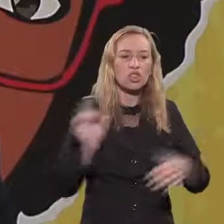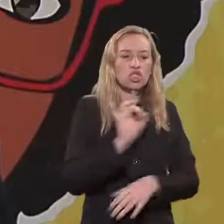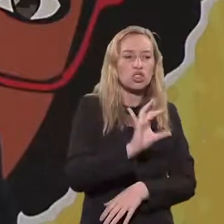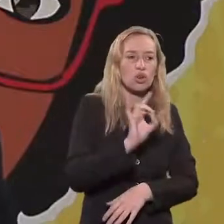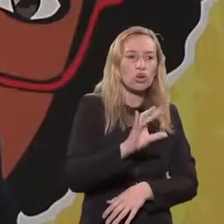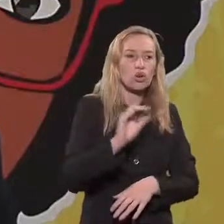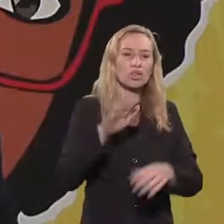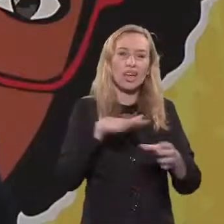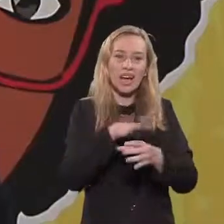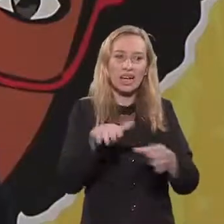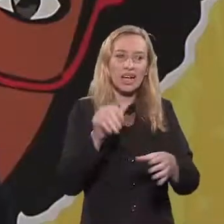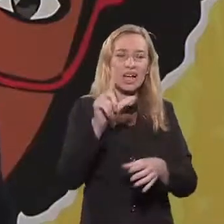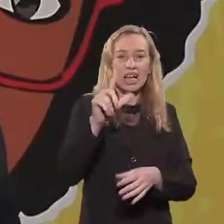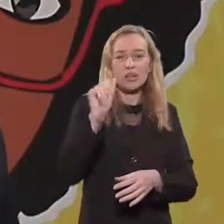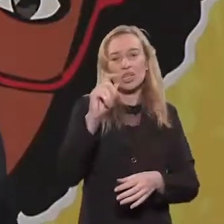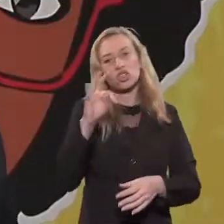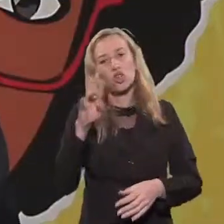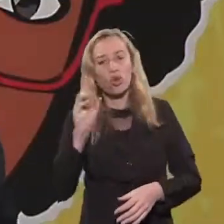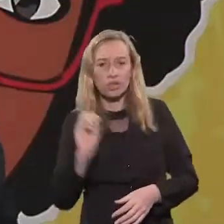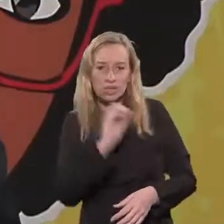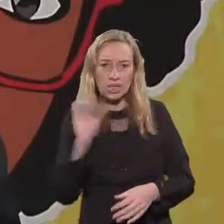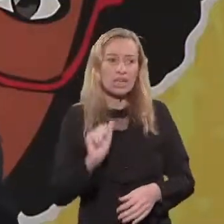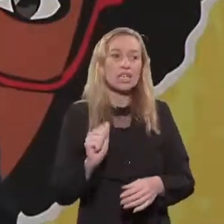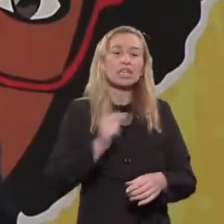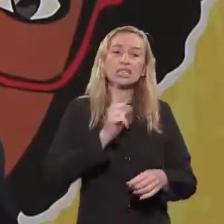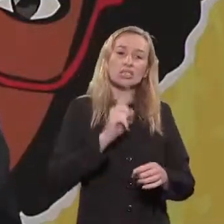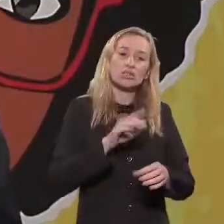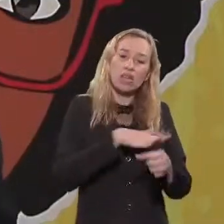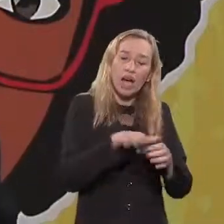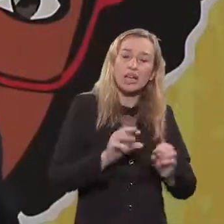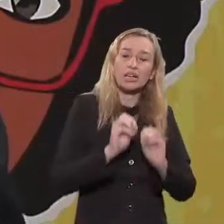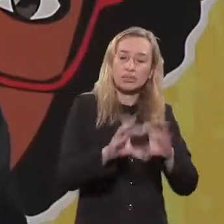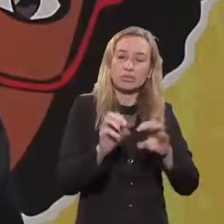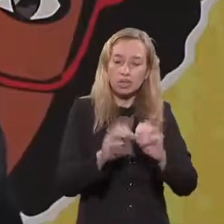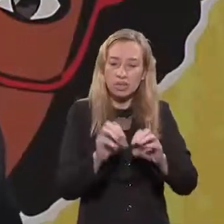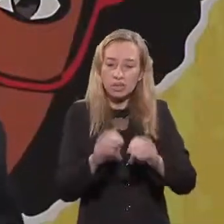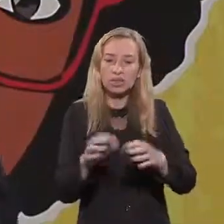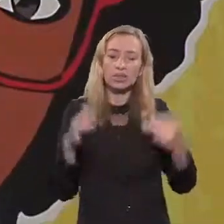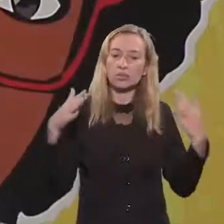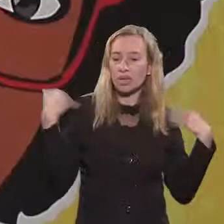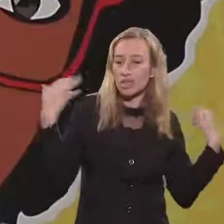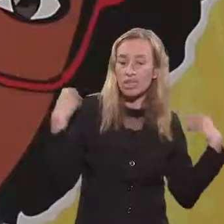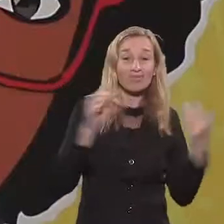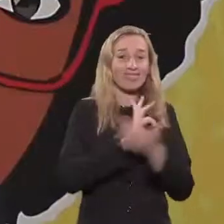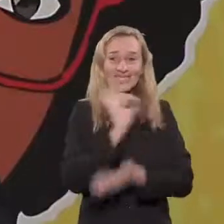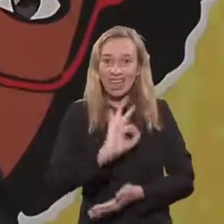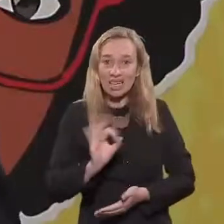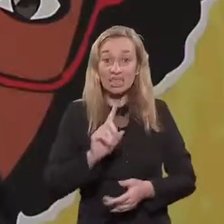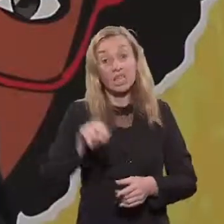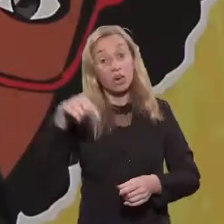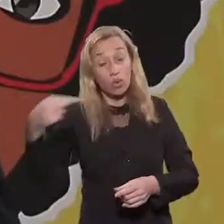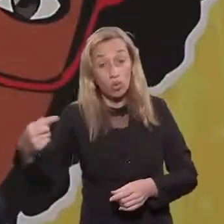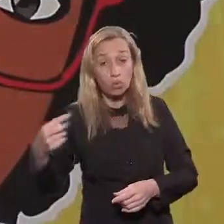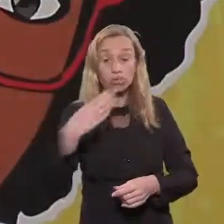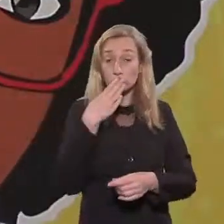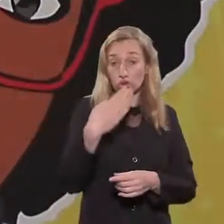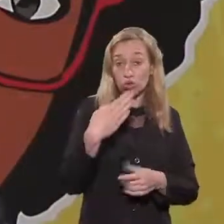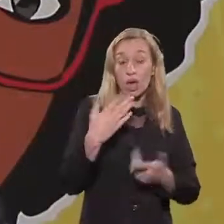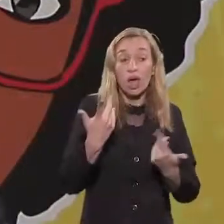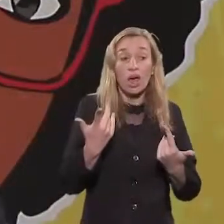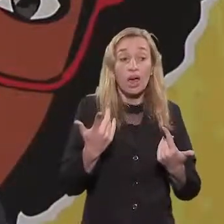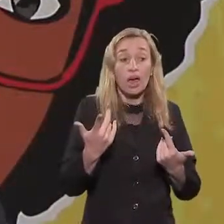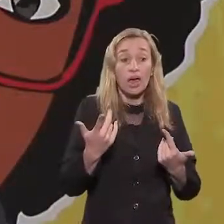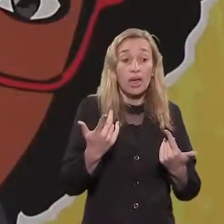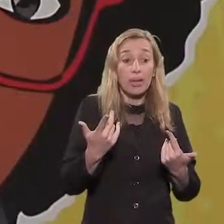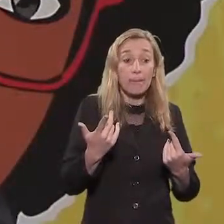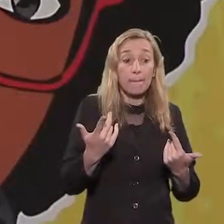área medicamentosa e não na área de reabilitação postural, educacional, laboral, de lazer, o que é uma outra perspectiva, é